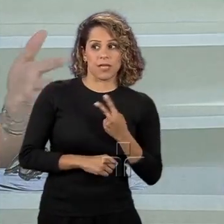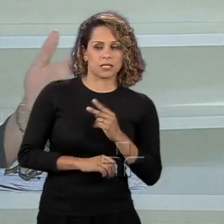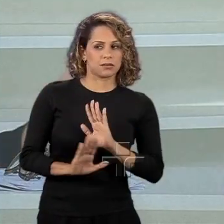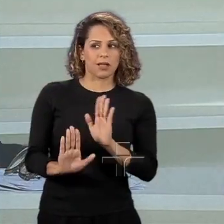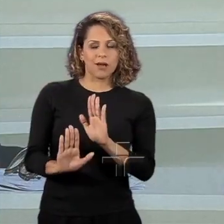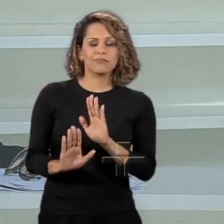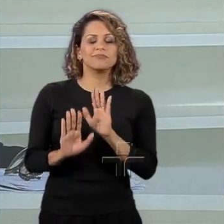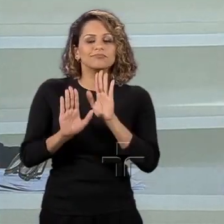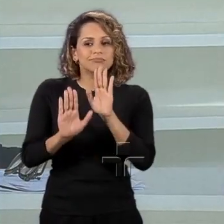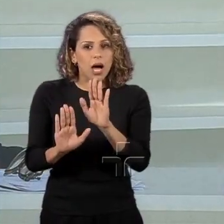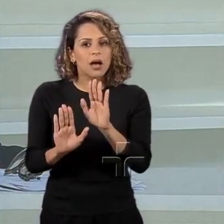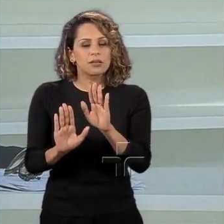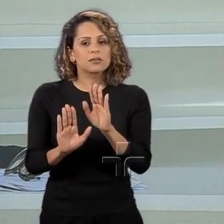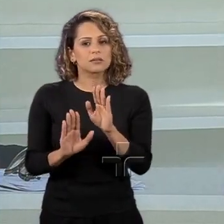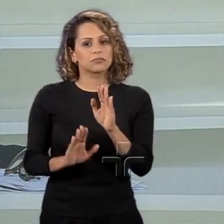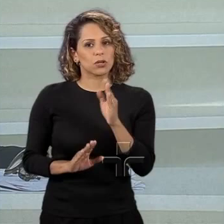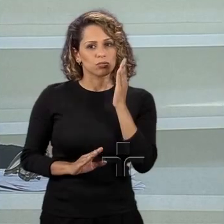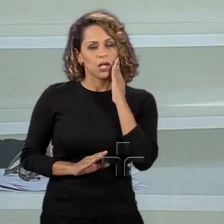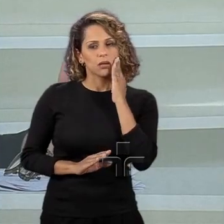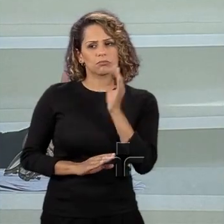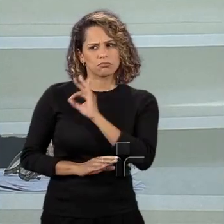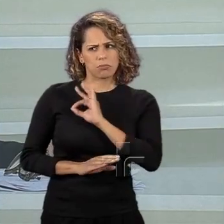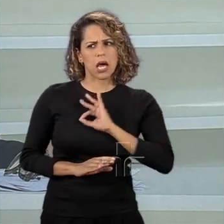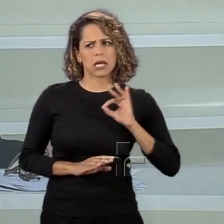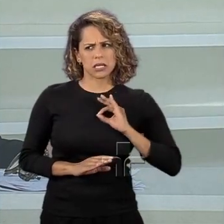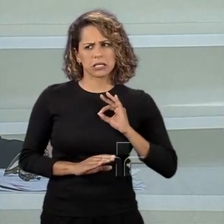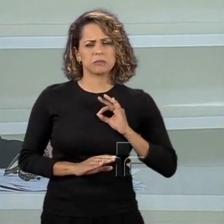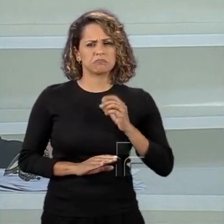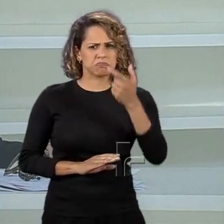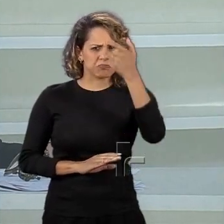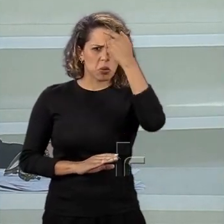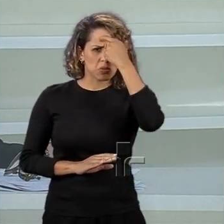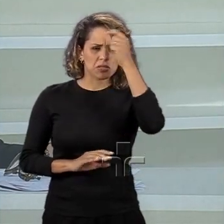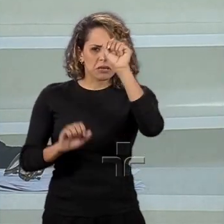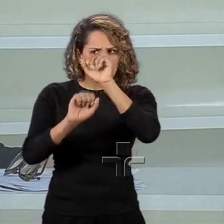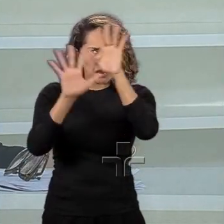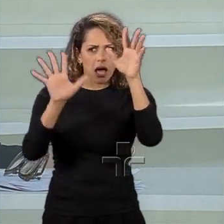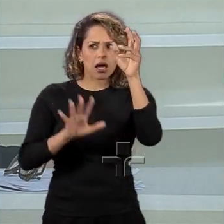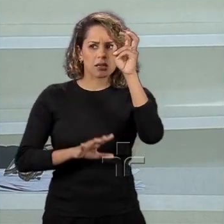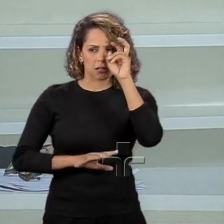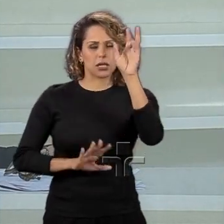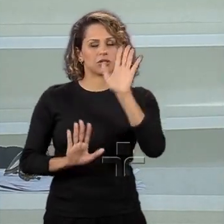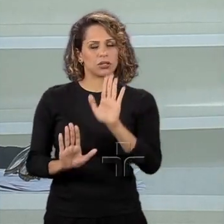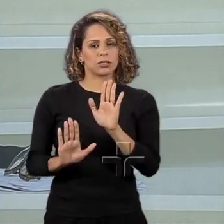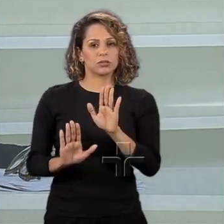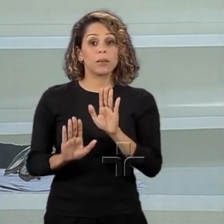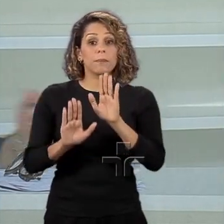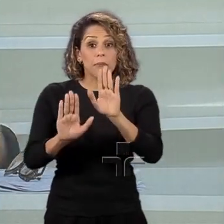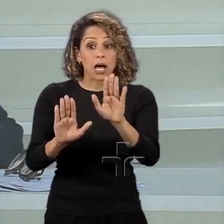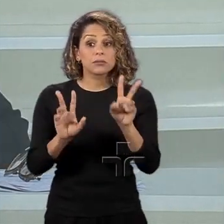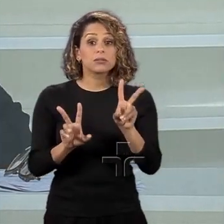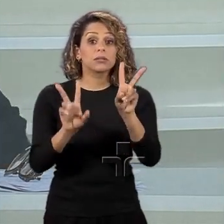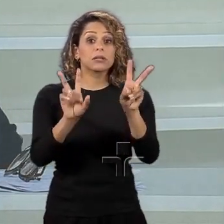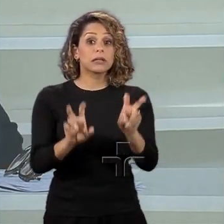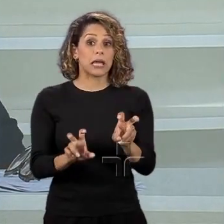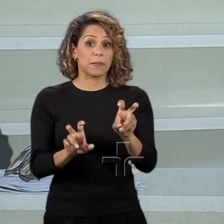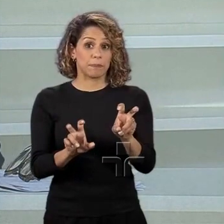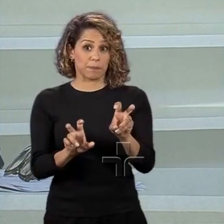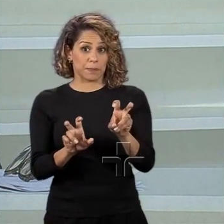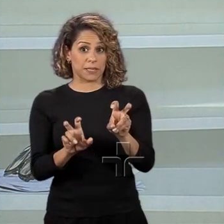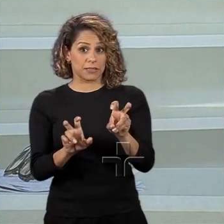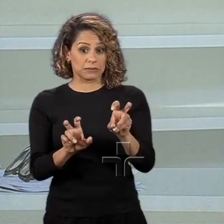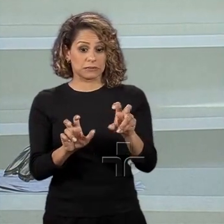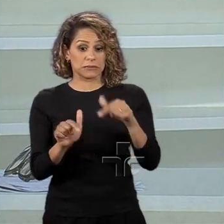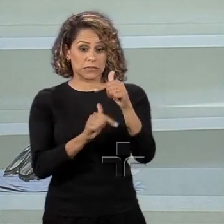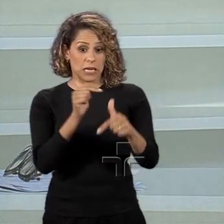eu tenho que reconhecer que é uma pessoa lúcida e uma pessoa correta. Com relação ao trabalho escravo, eu fico